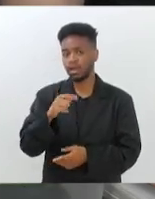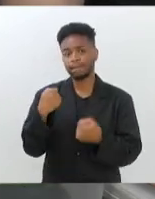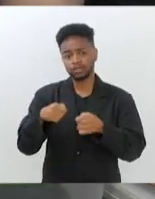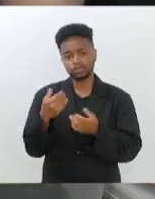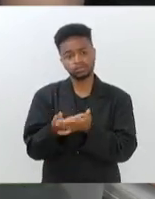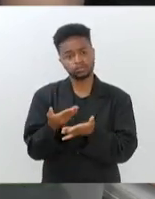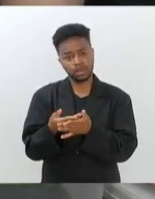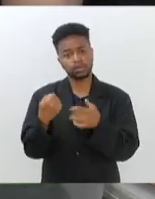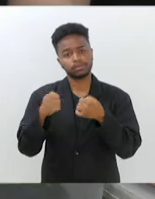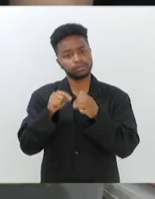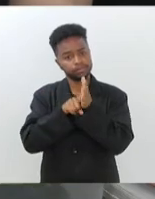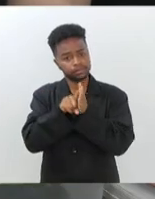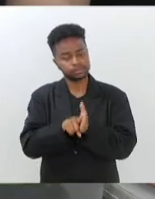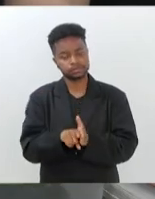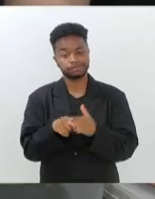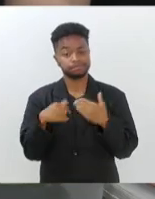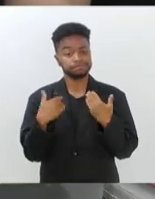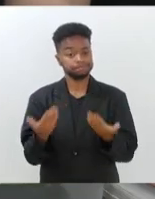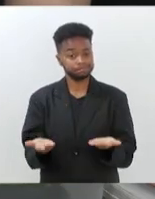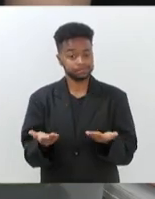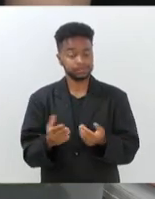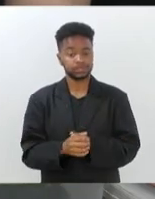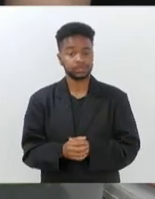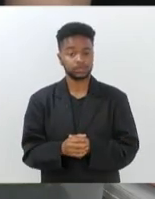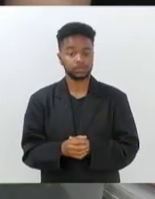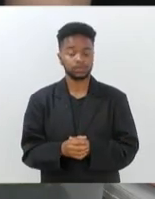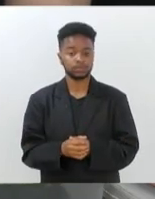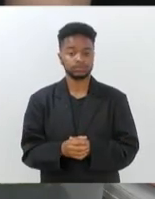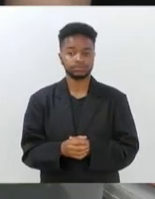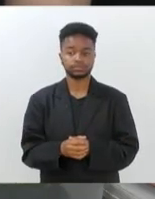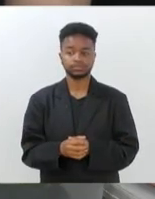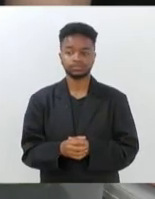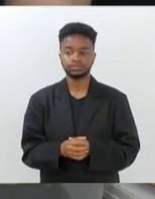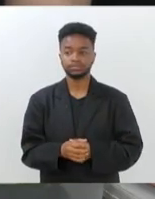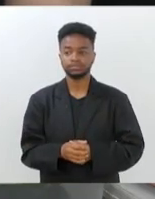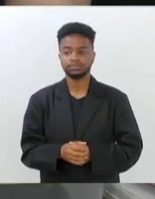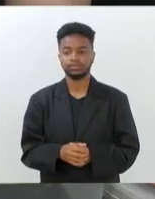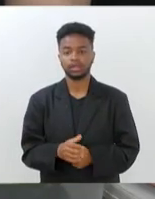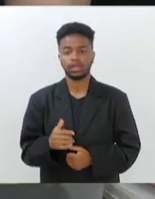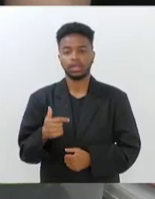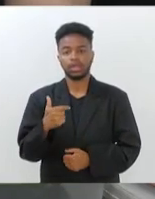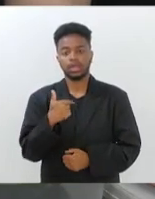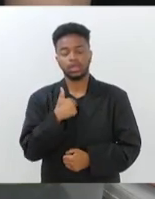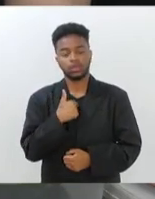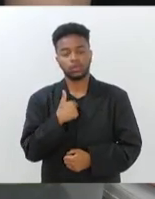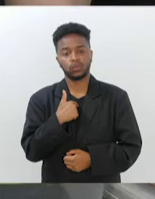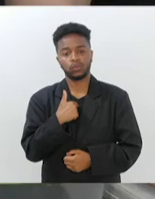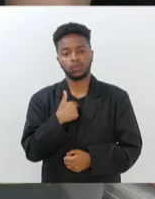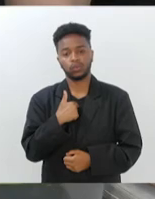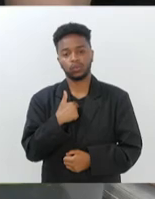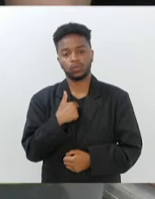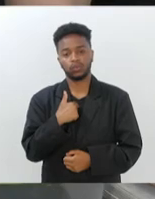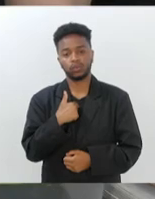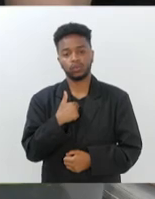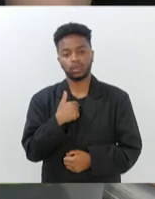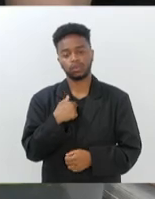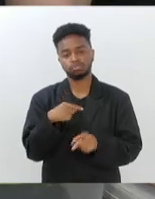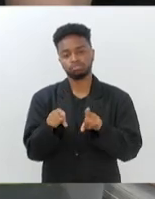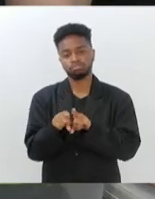que pesquisar então eu Eu também